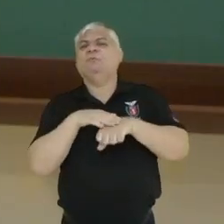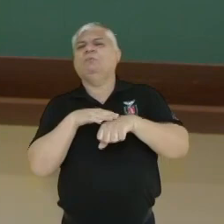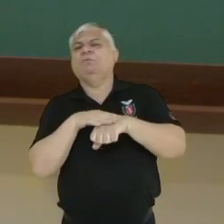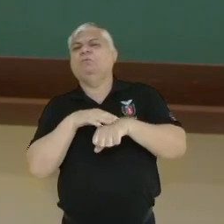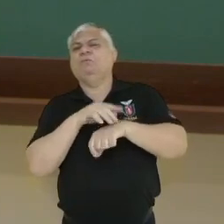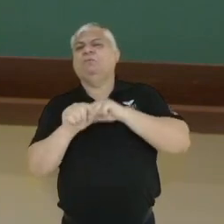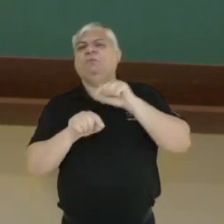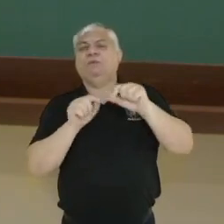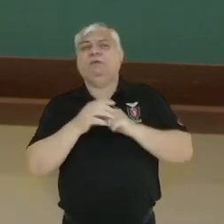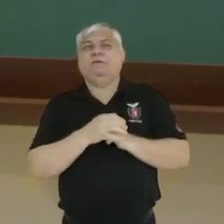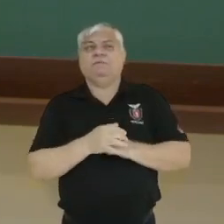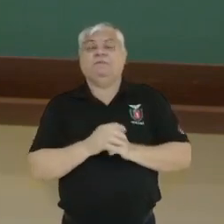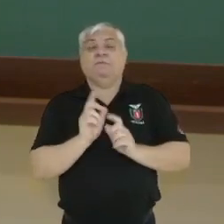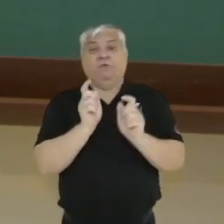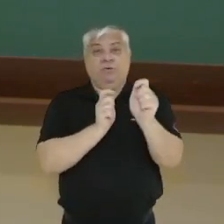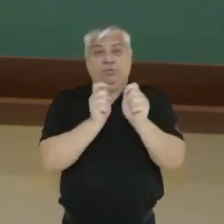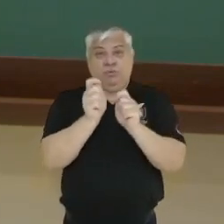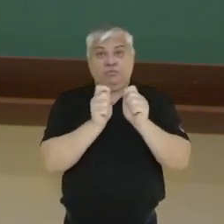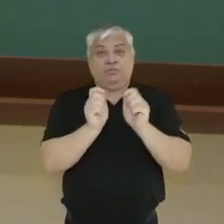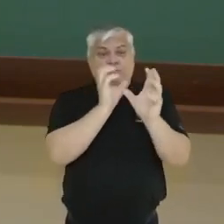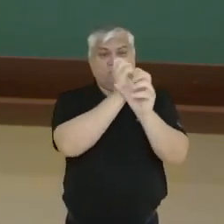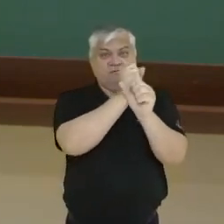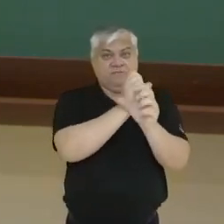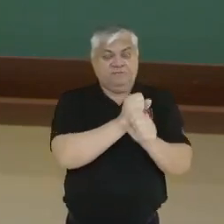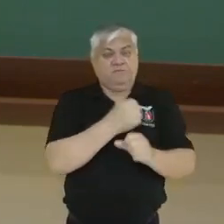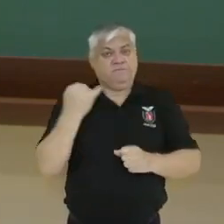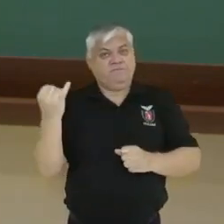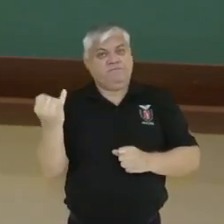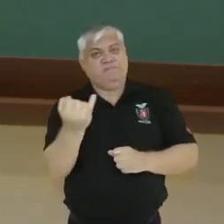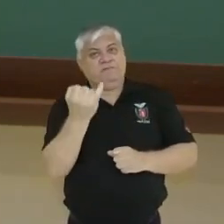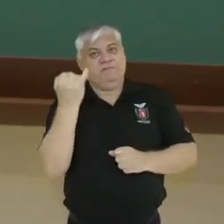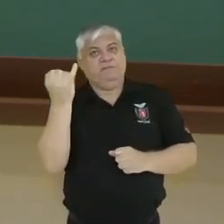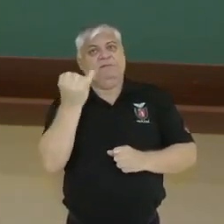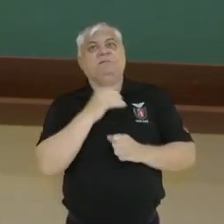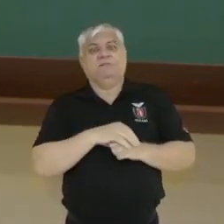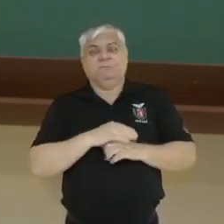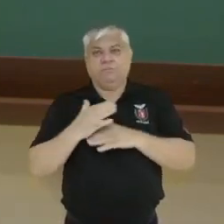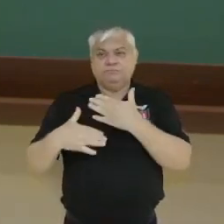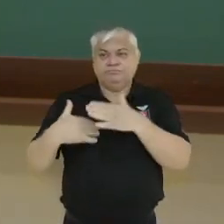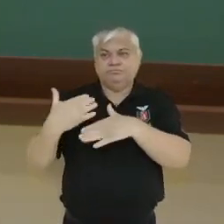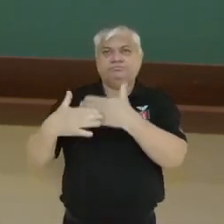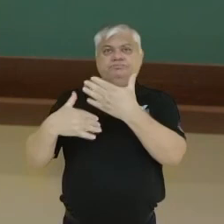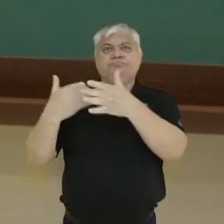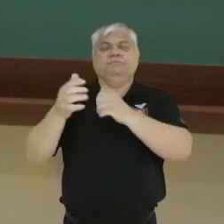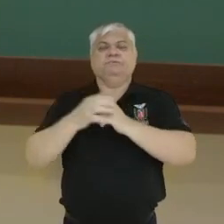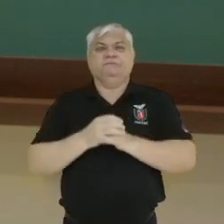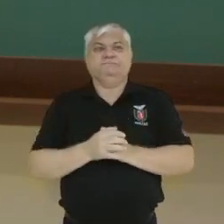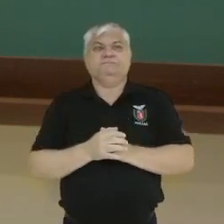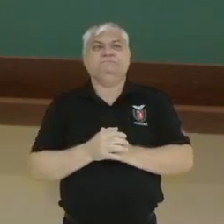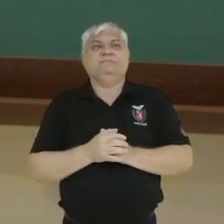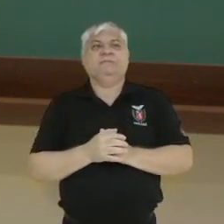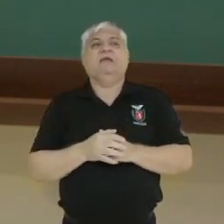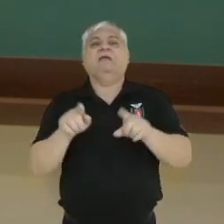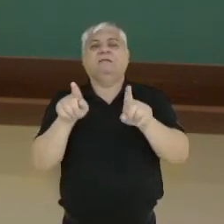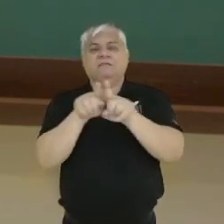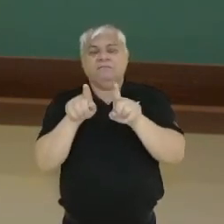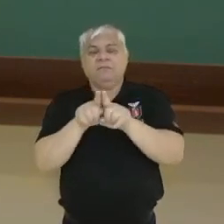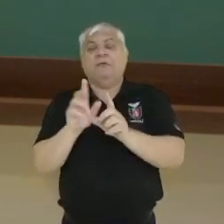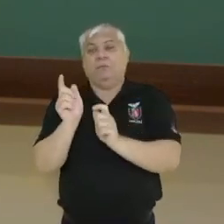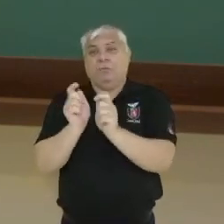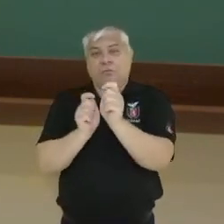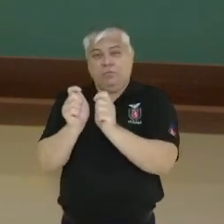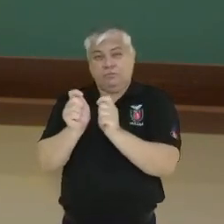gente falou sobre o controle orçamentário, é fundamental para um bom andamento de um negócio. Vimos que o